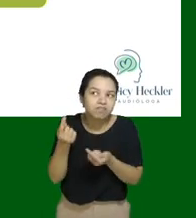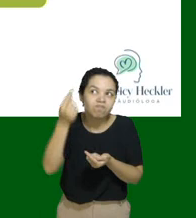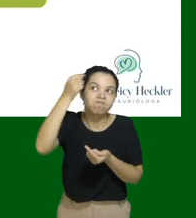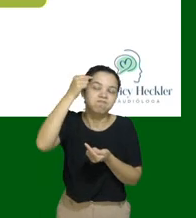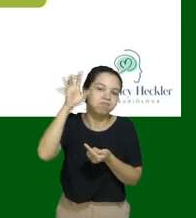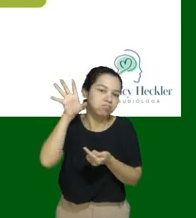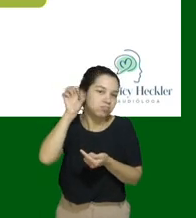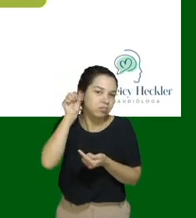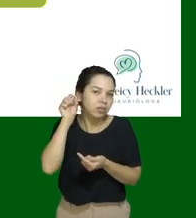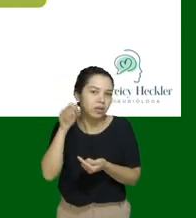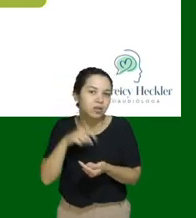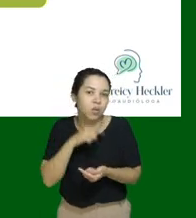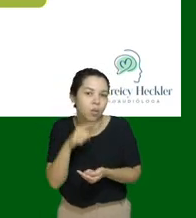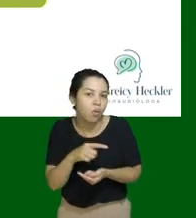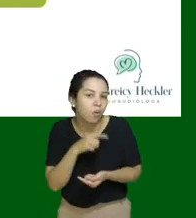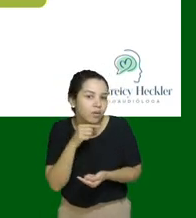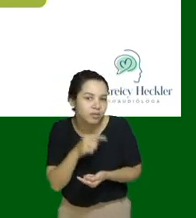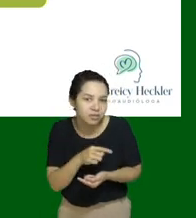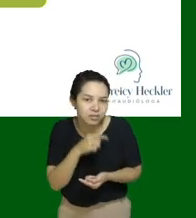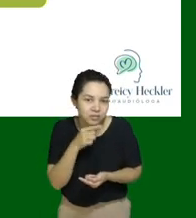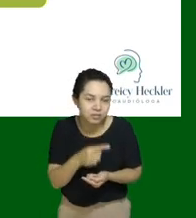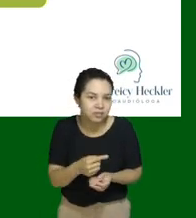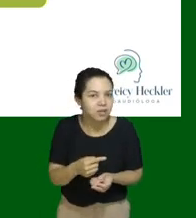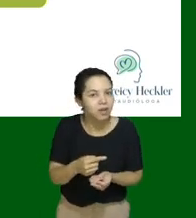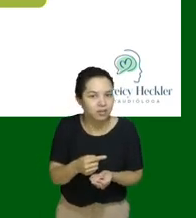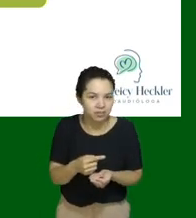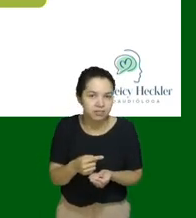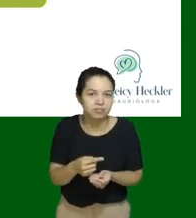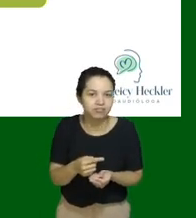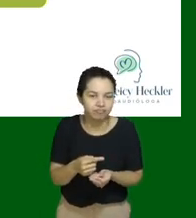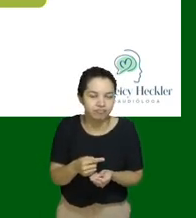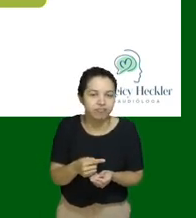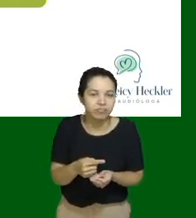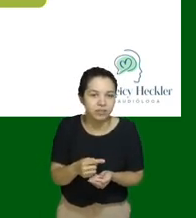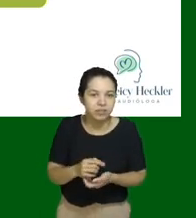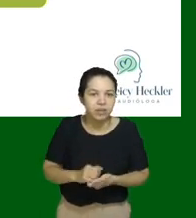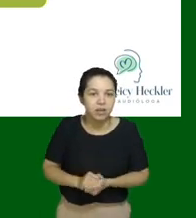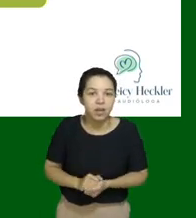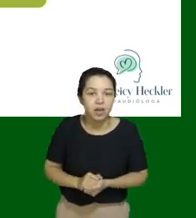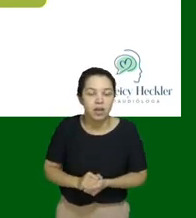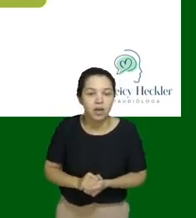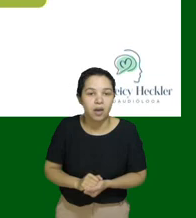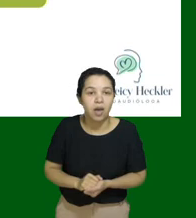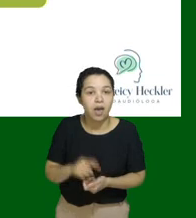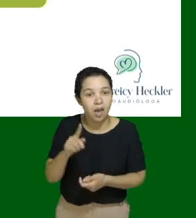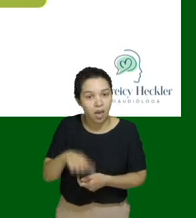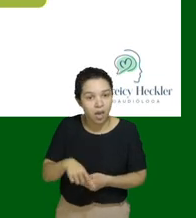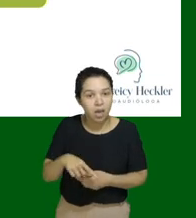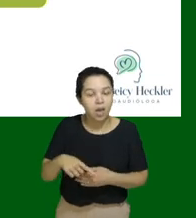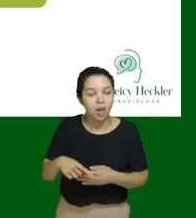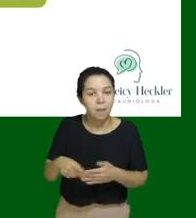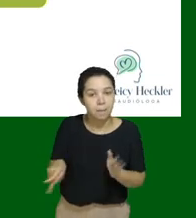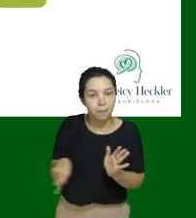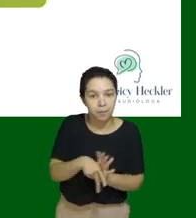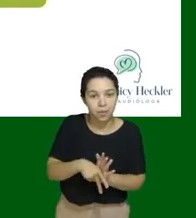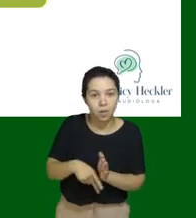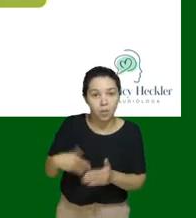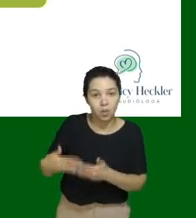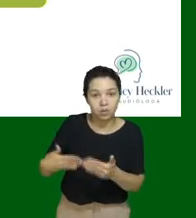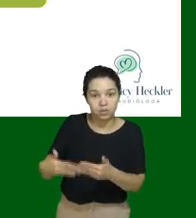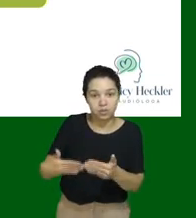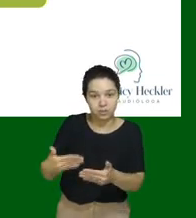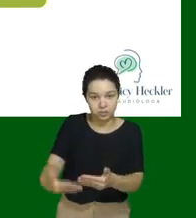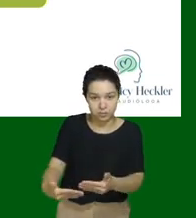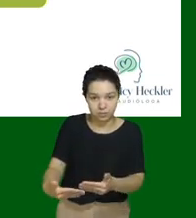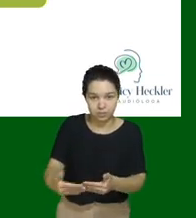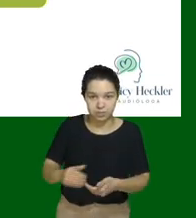uma dificuldade com a automatização das regras da linguística, que também é uma das funções do processamento.